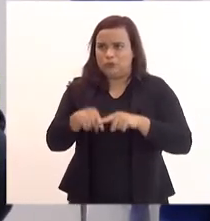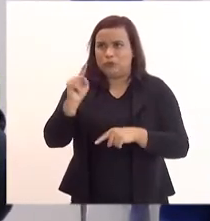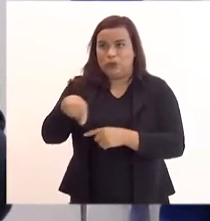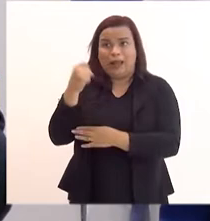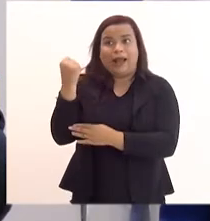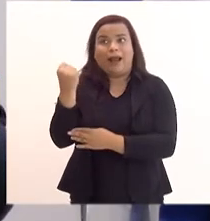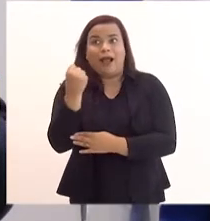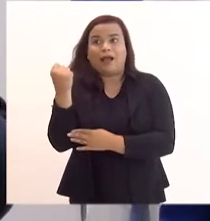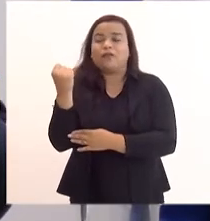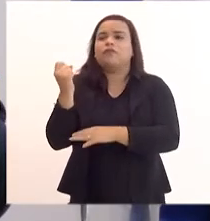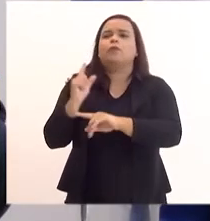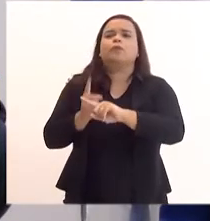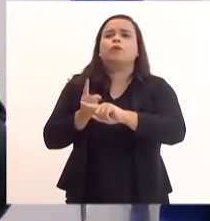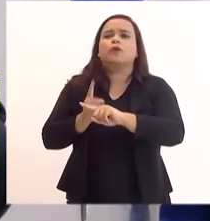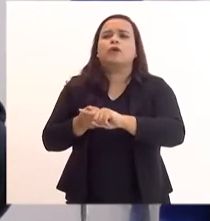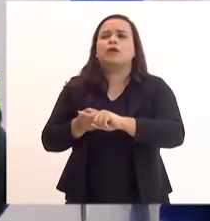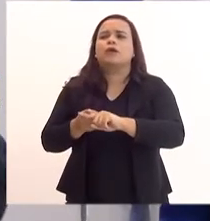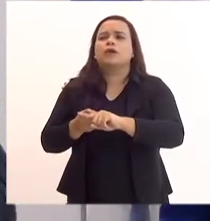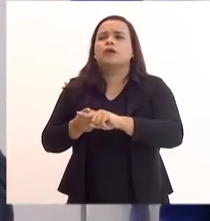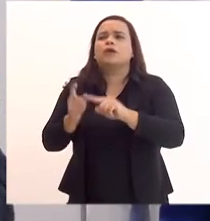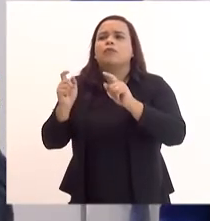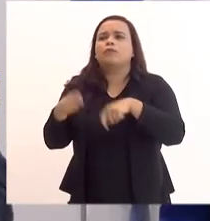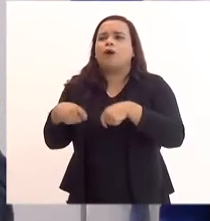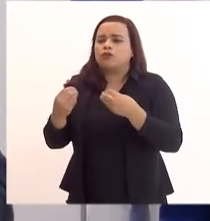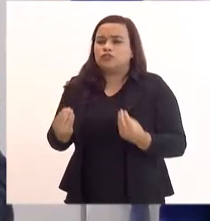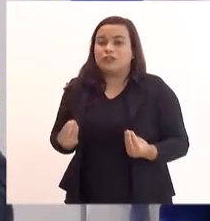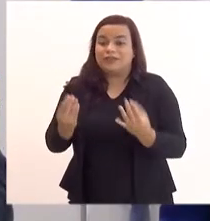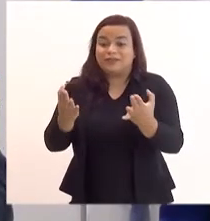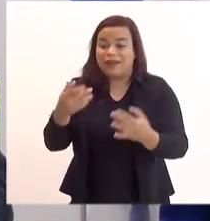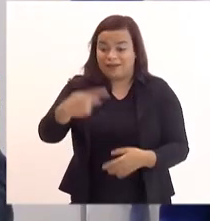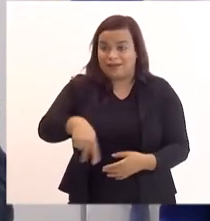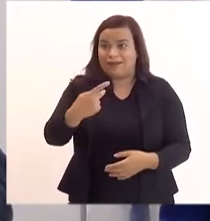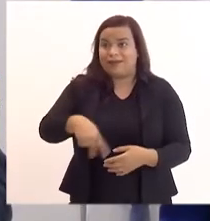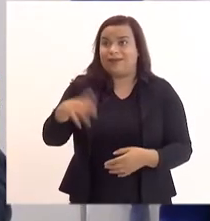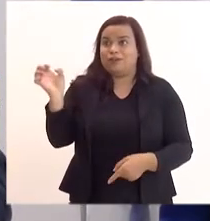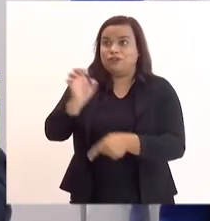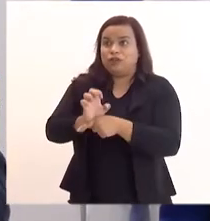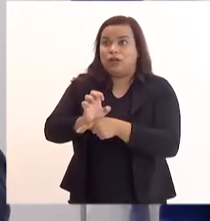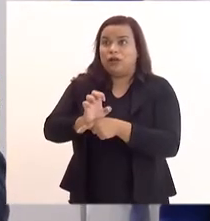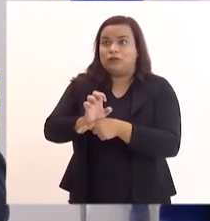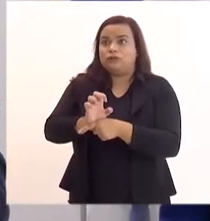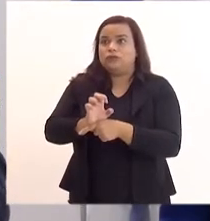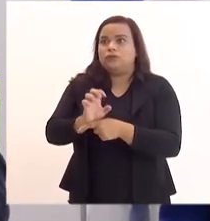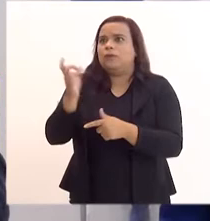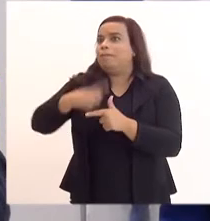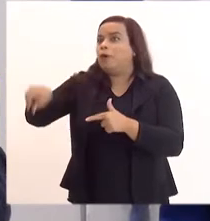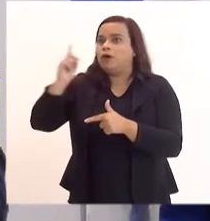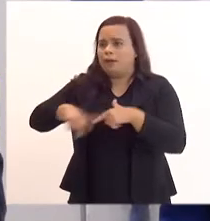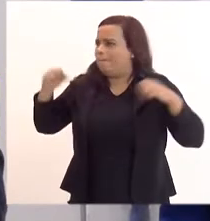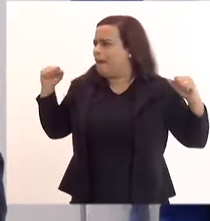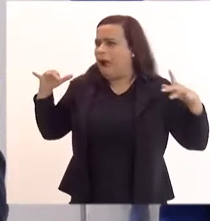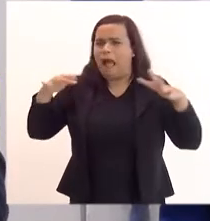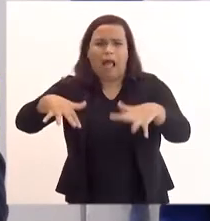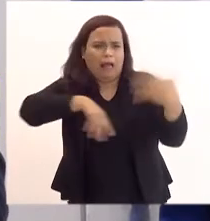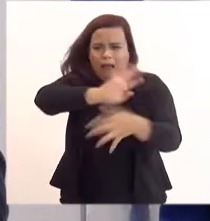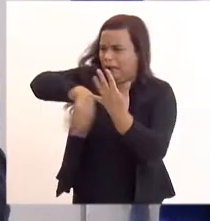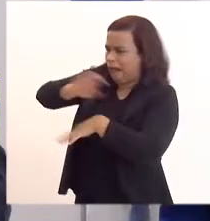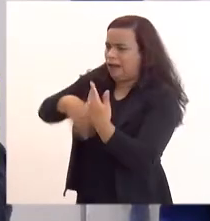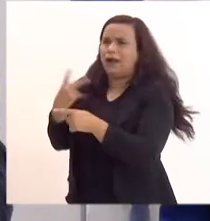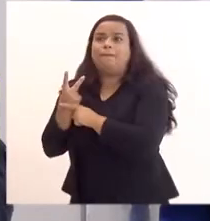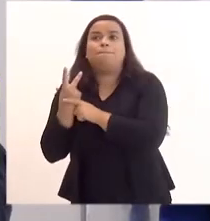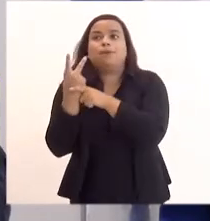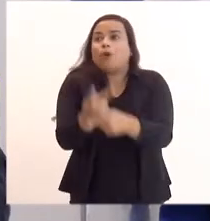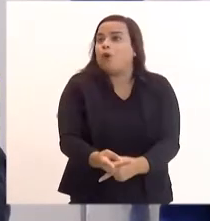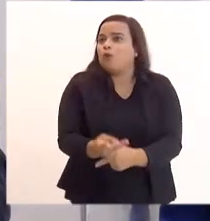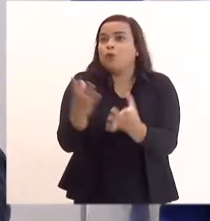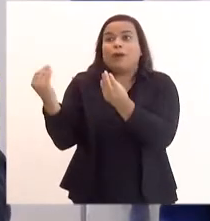no sentido de que trará ao Estado do Rio de Janeiro um colapso na procura desse medicamento, inclusive em todo o país. Márcio, me dá